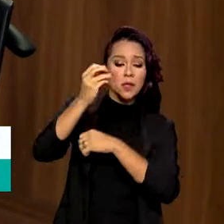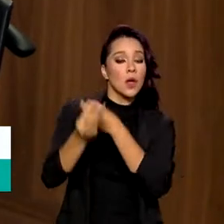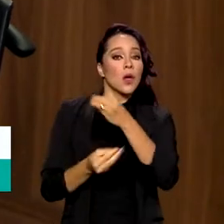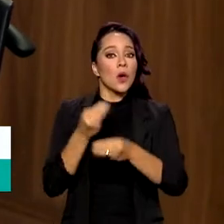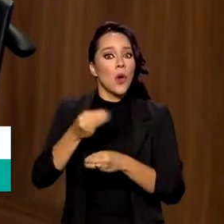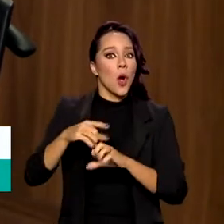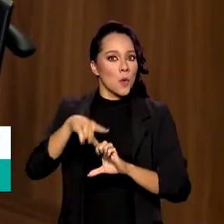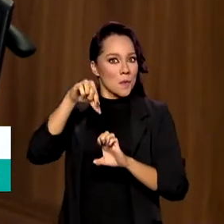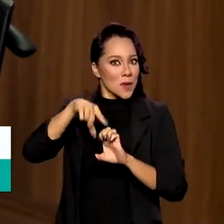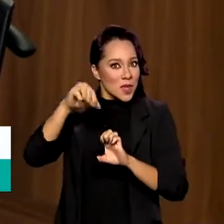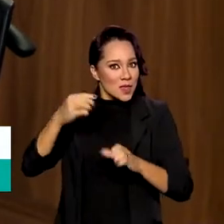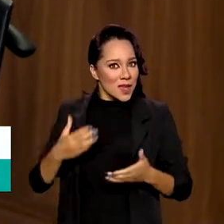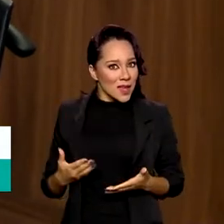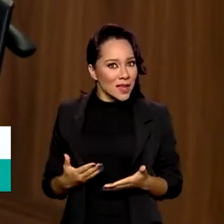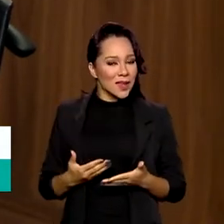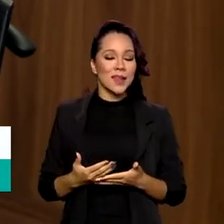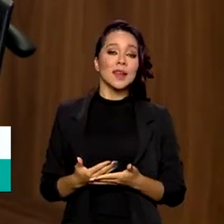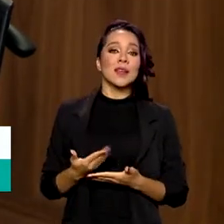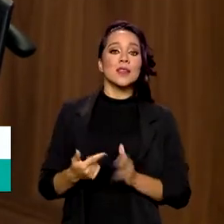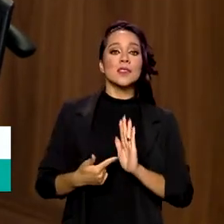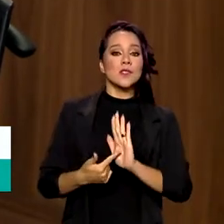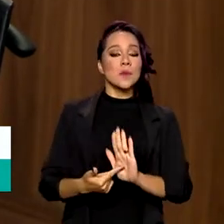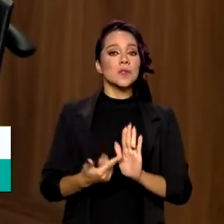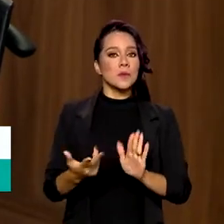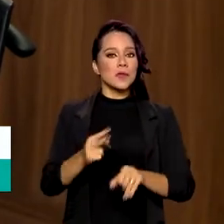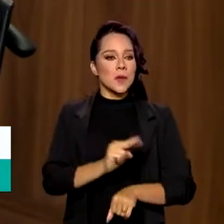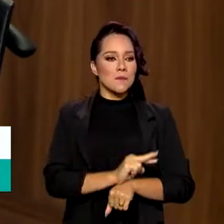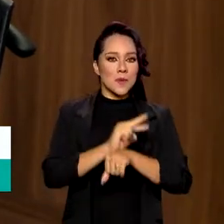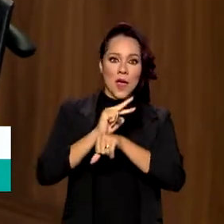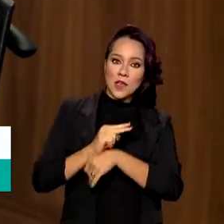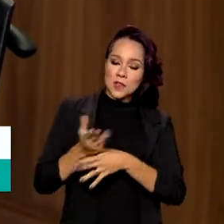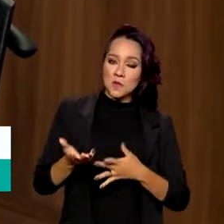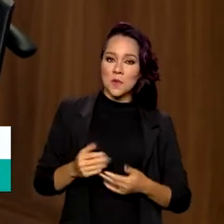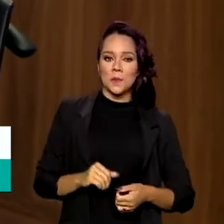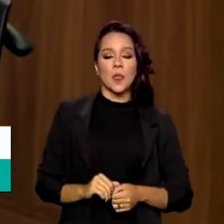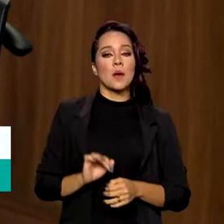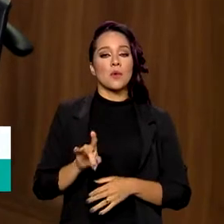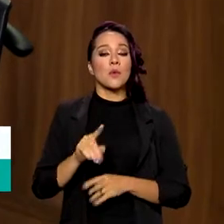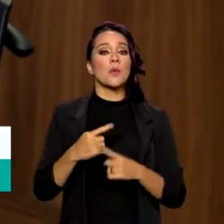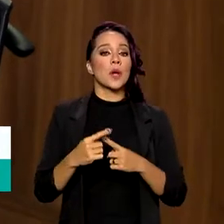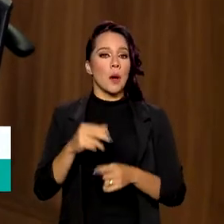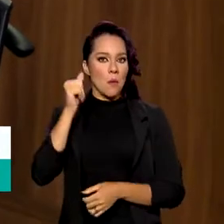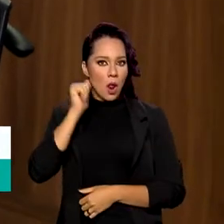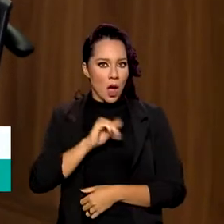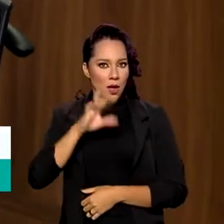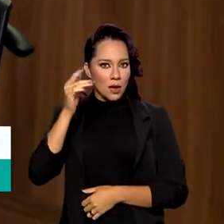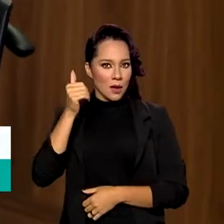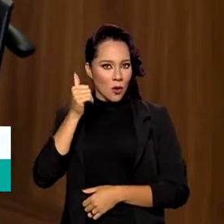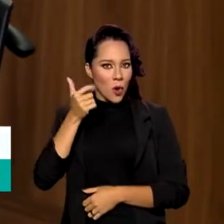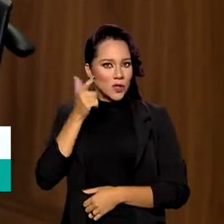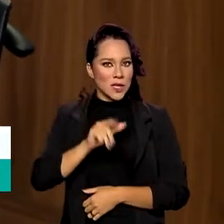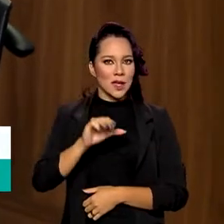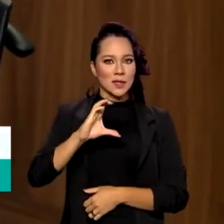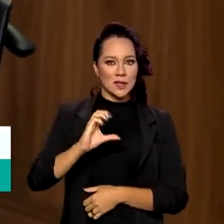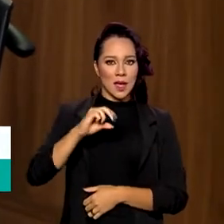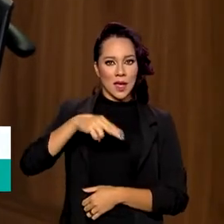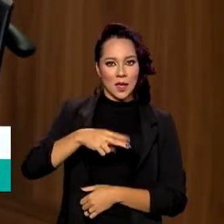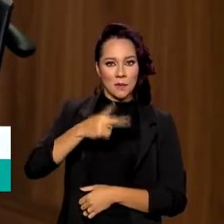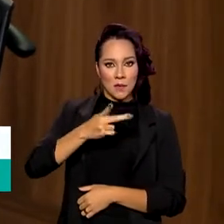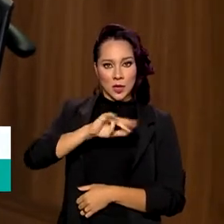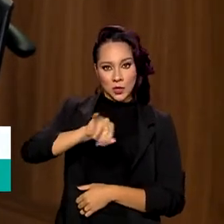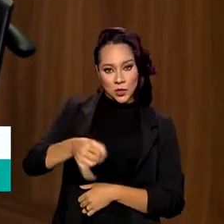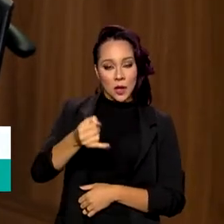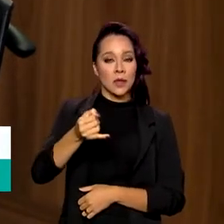como se empreender e a gente traz para você o crédito na sequência porque uma vez que a mulher ela consegue o CNPJ da própria